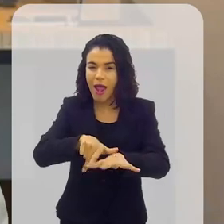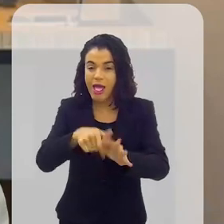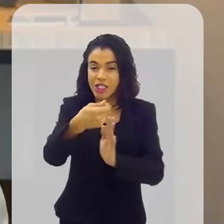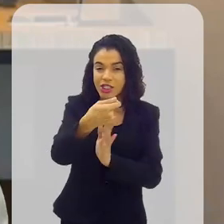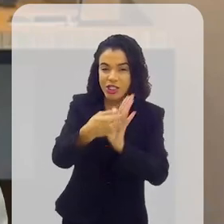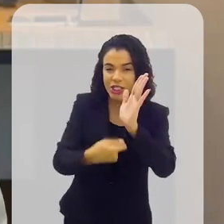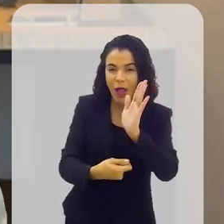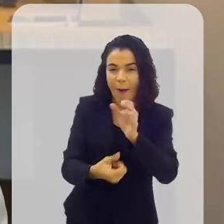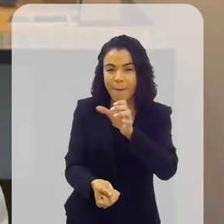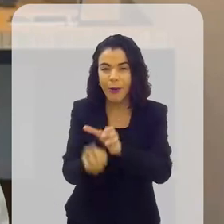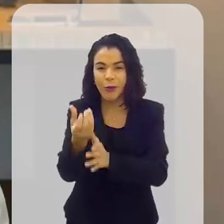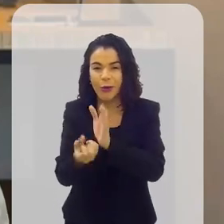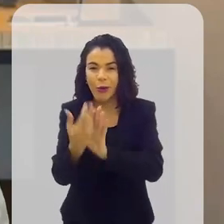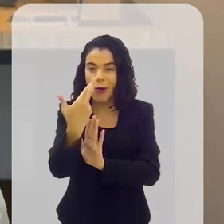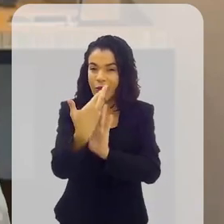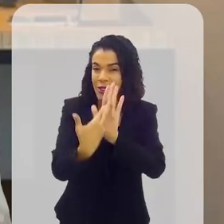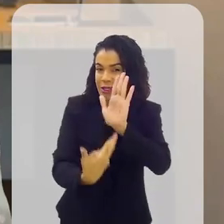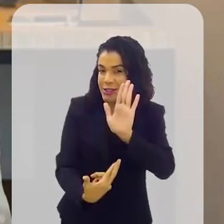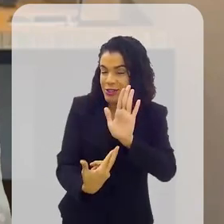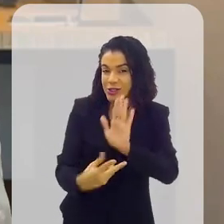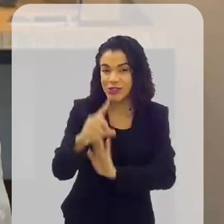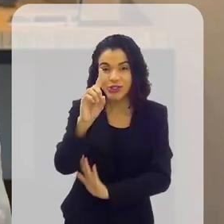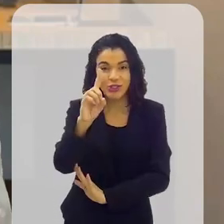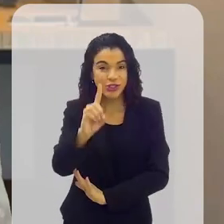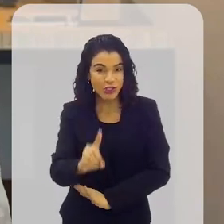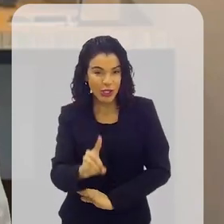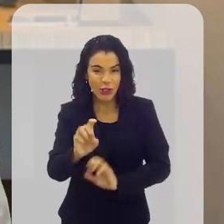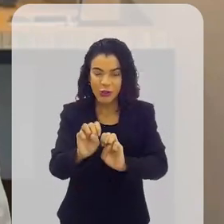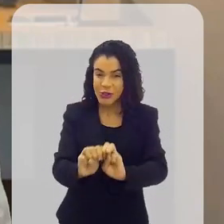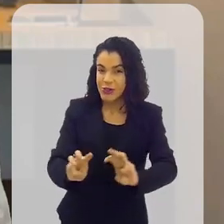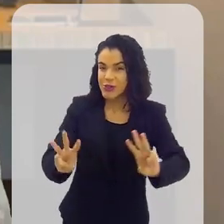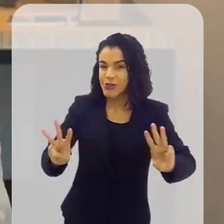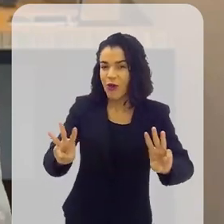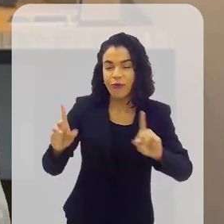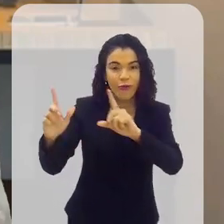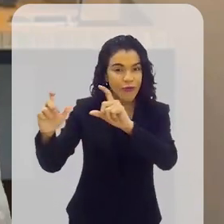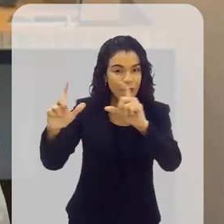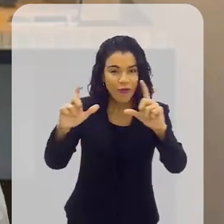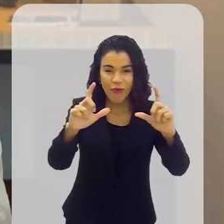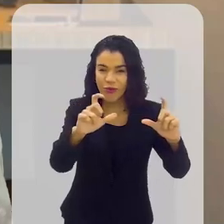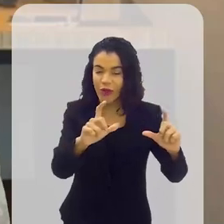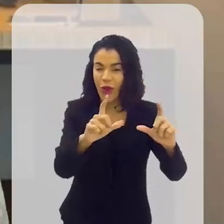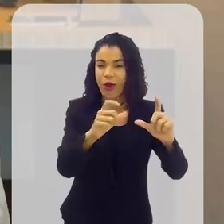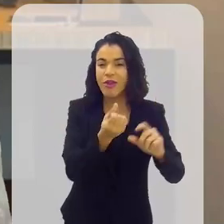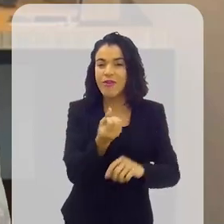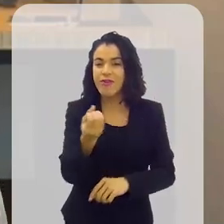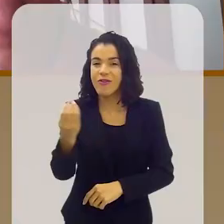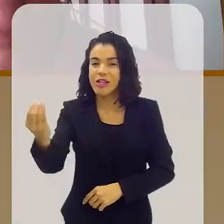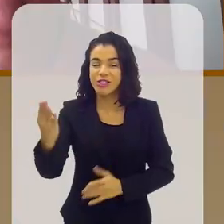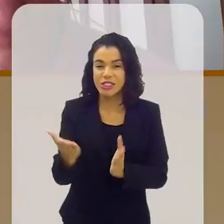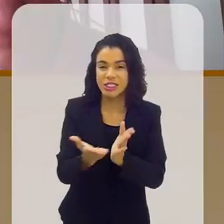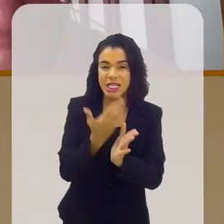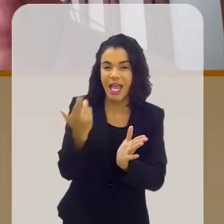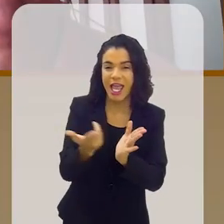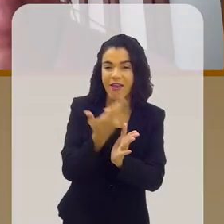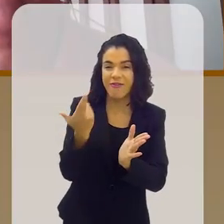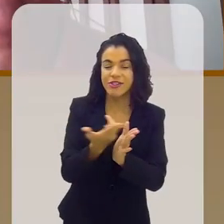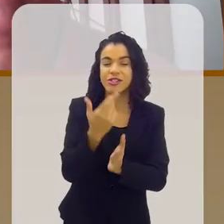Ele é escritor, produtor, roteirista, diretor de shows e fotógrafo em viagens da revista